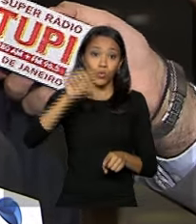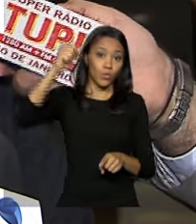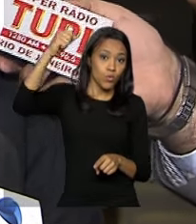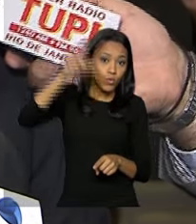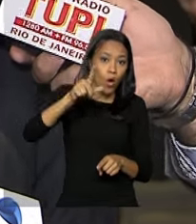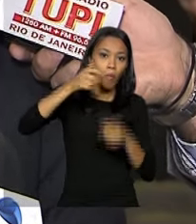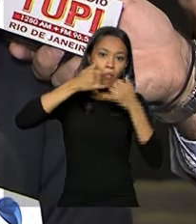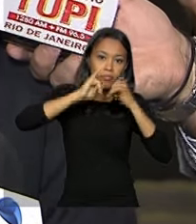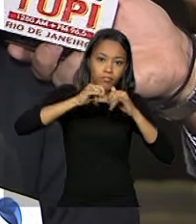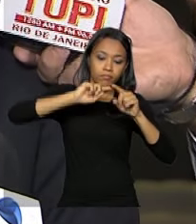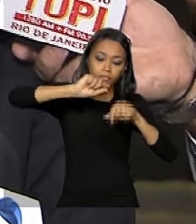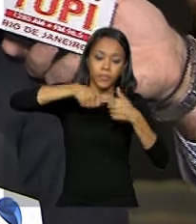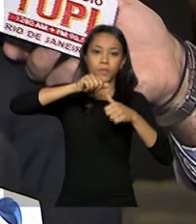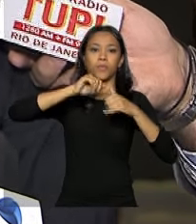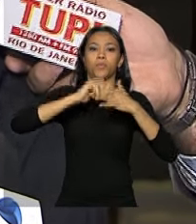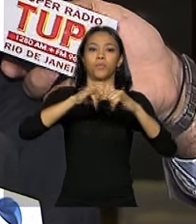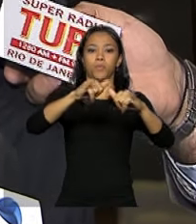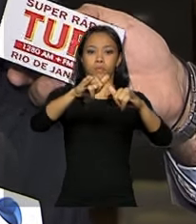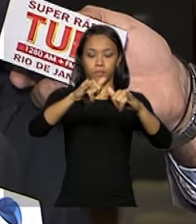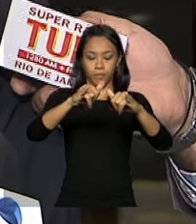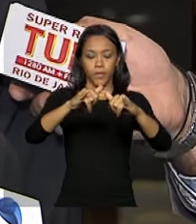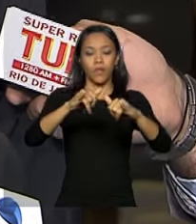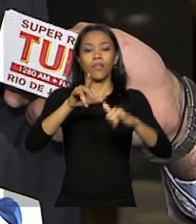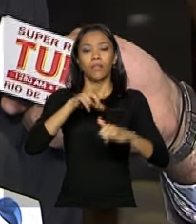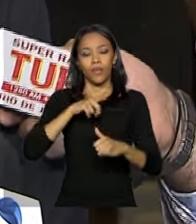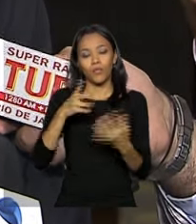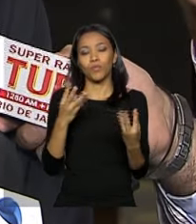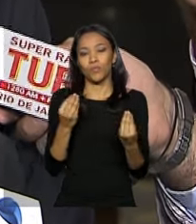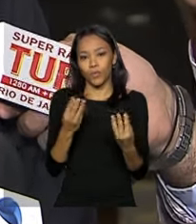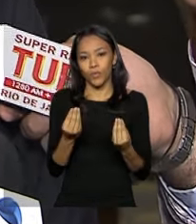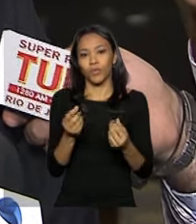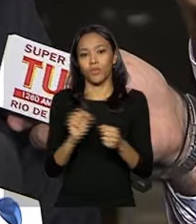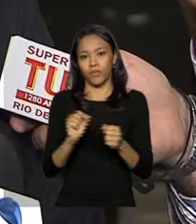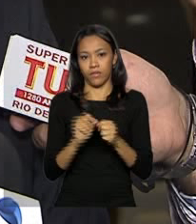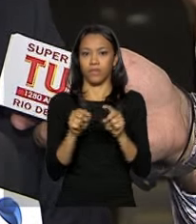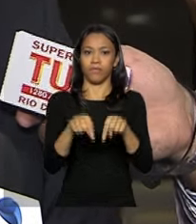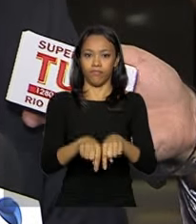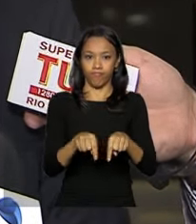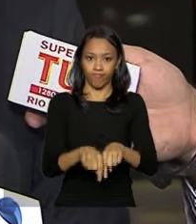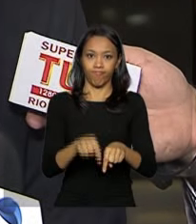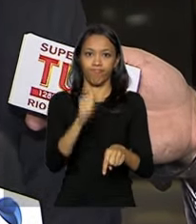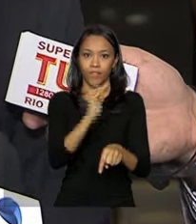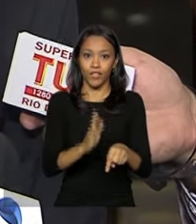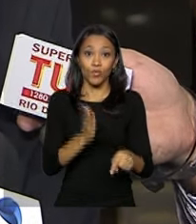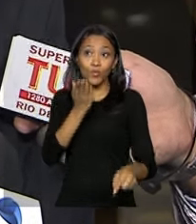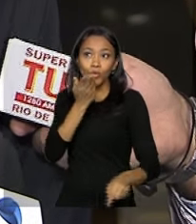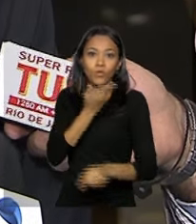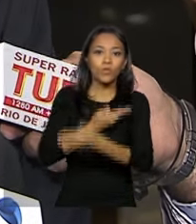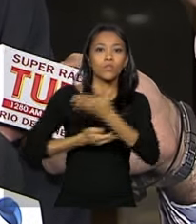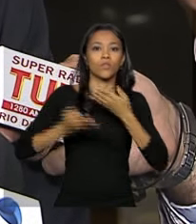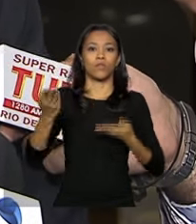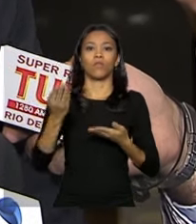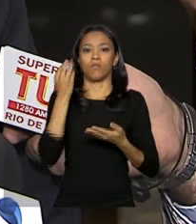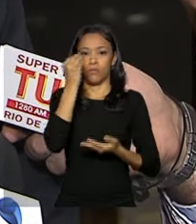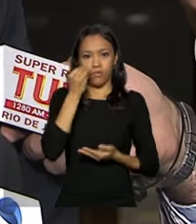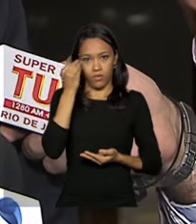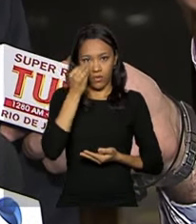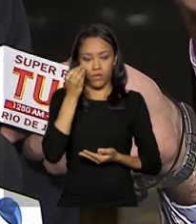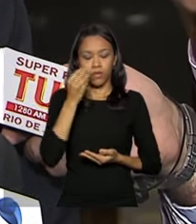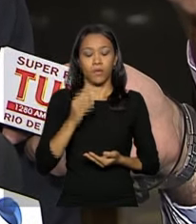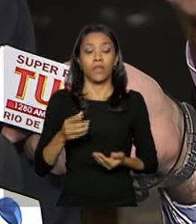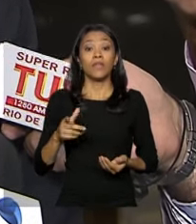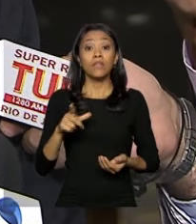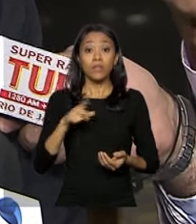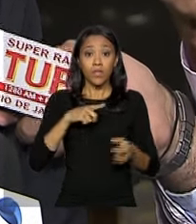das energias renováveis, nós temos também muito o que fazer no sentido de trocar experiências. E temos